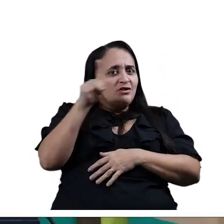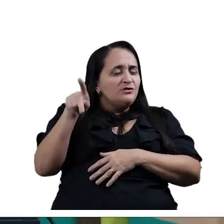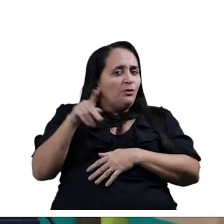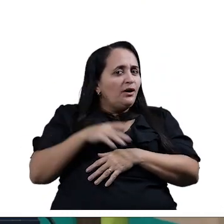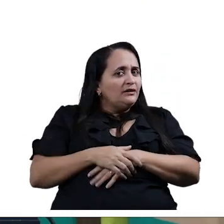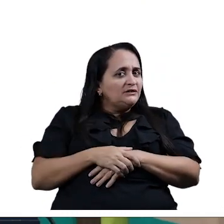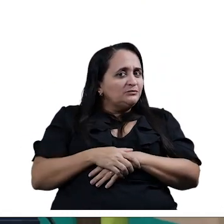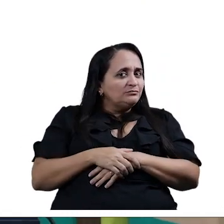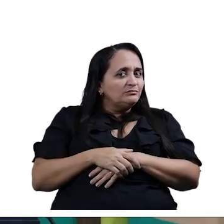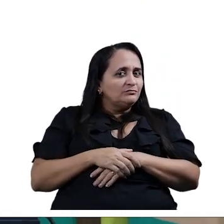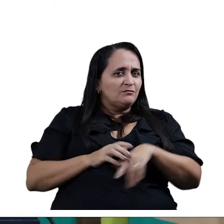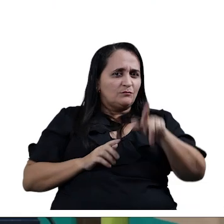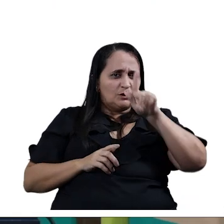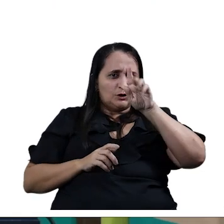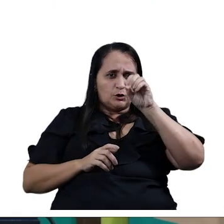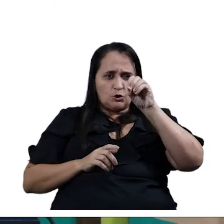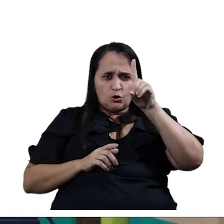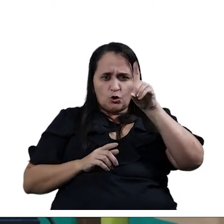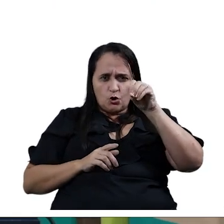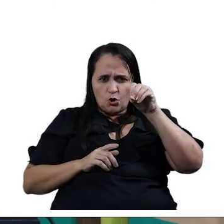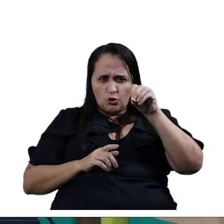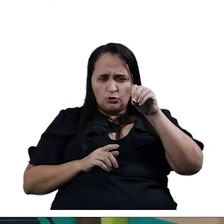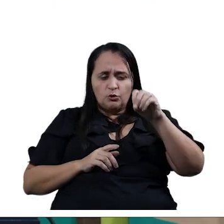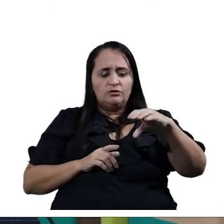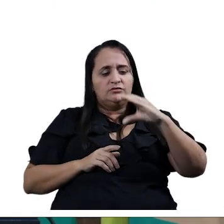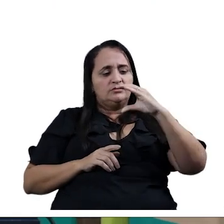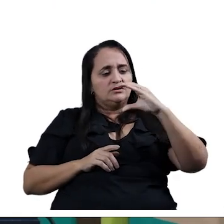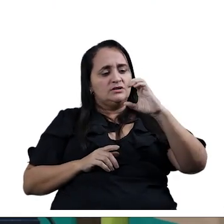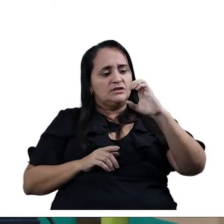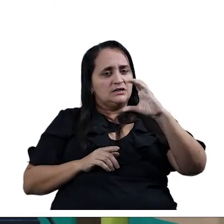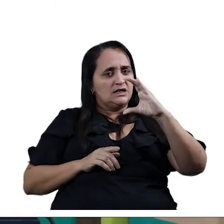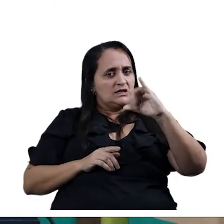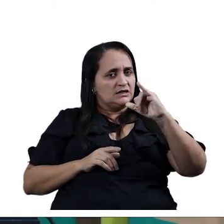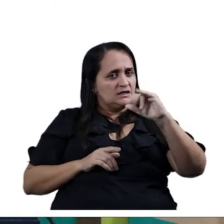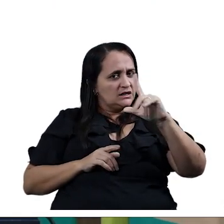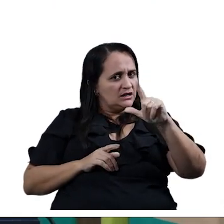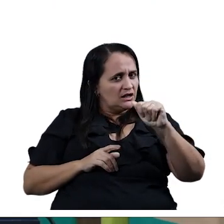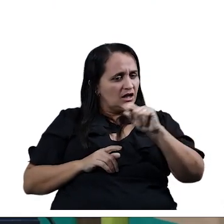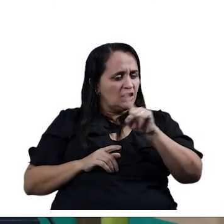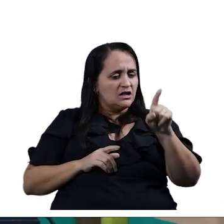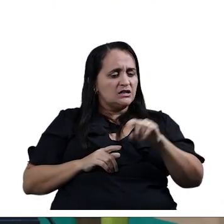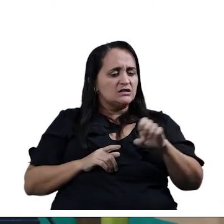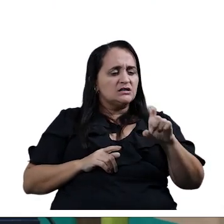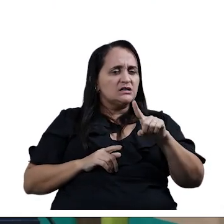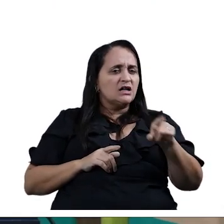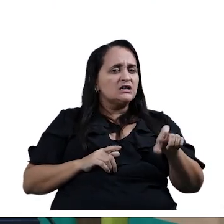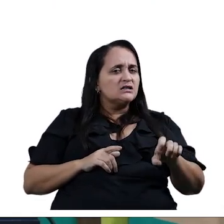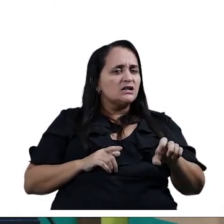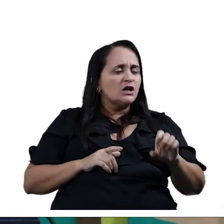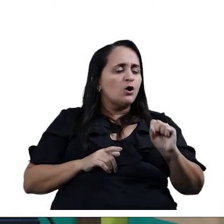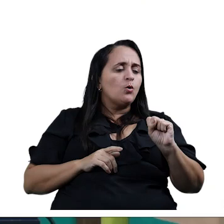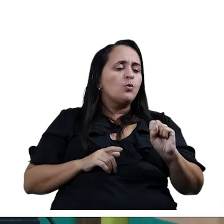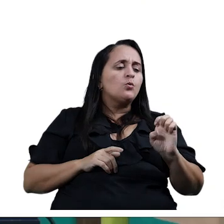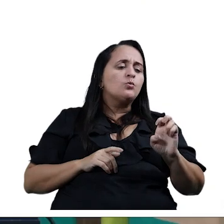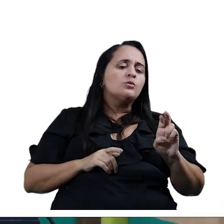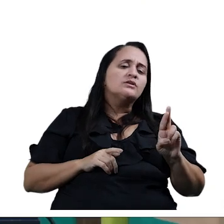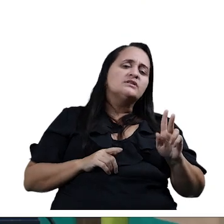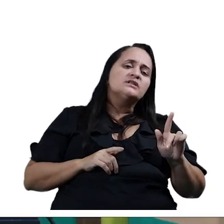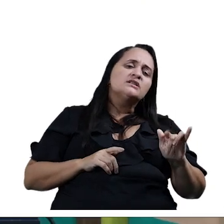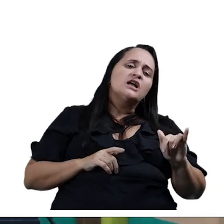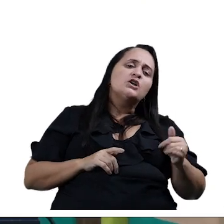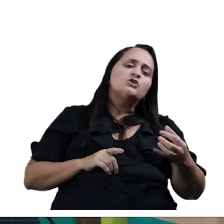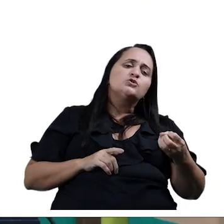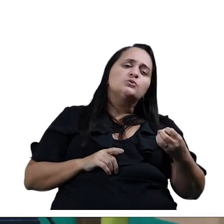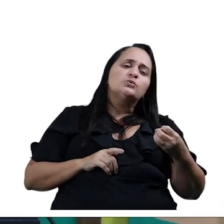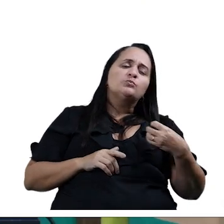professor, né? O Godofredo, Dona Cecília Paim, o Zezé ou o